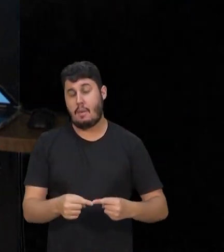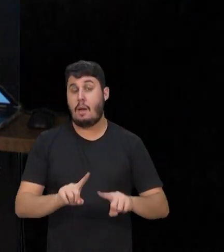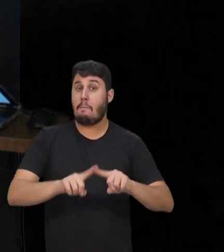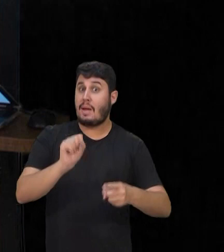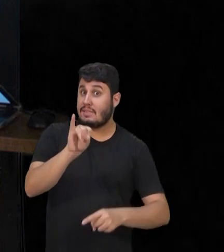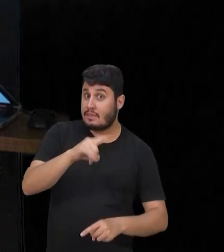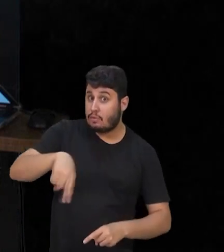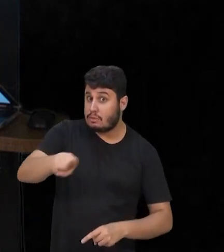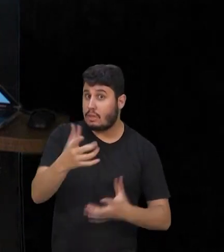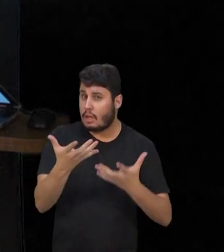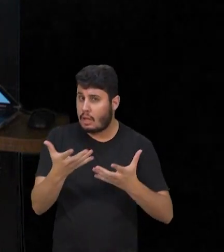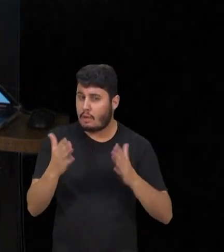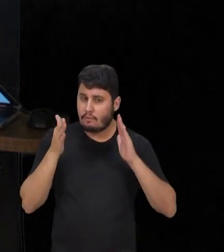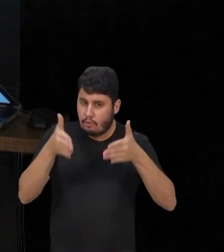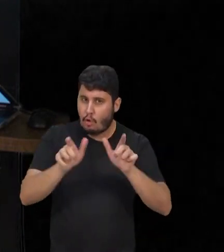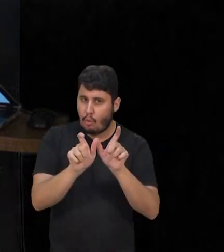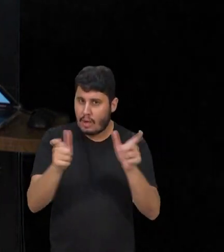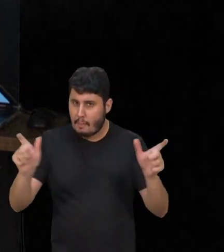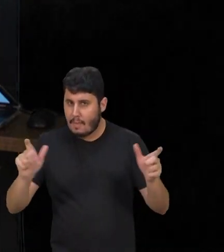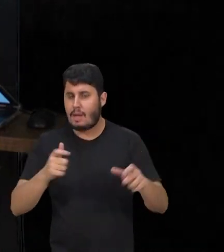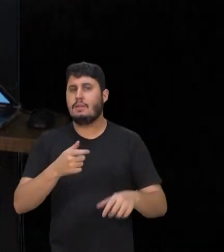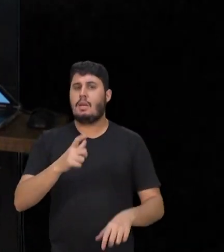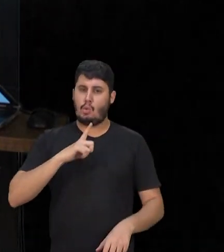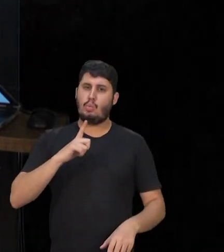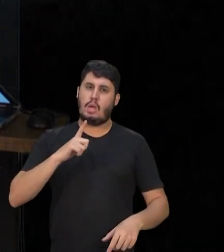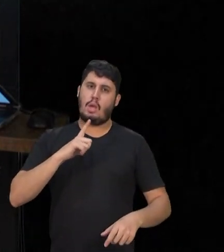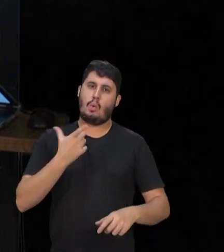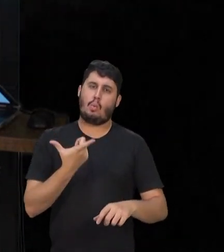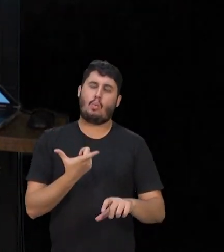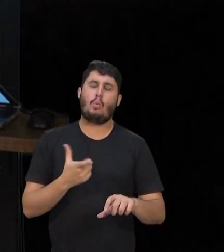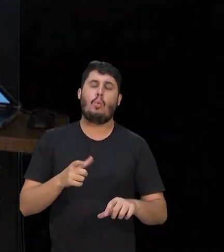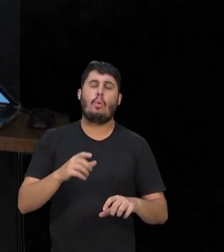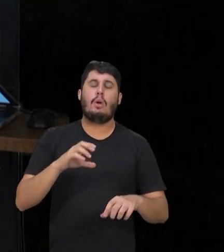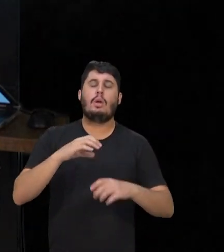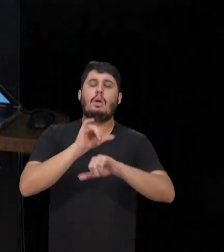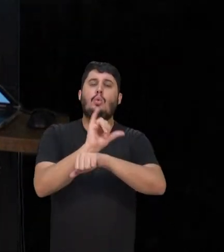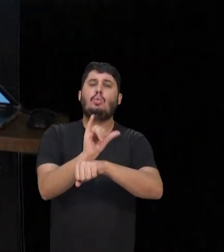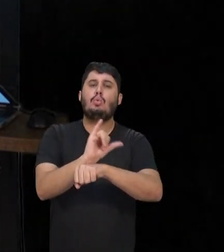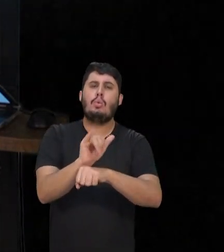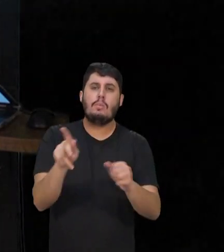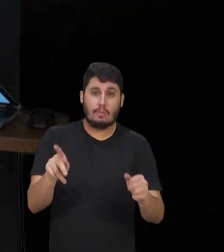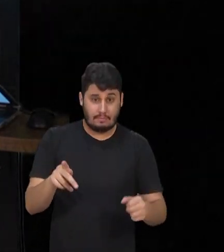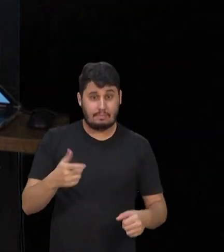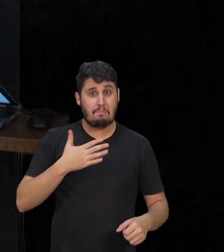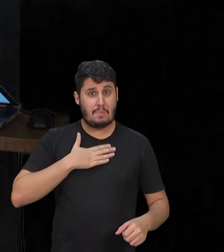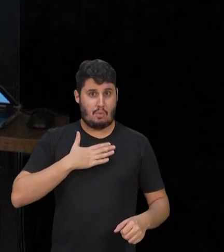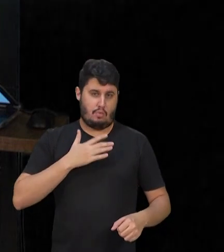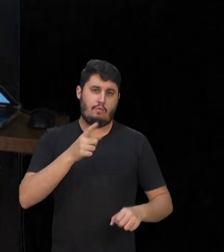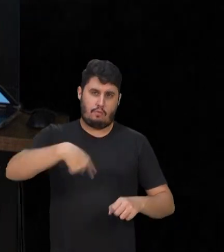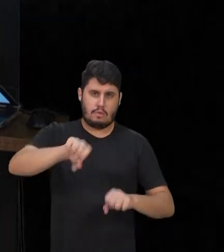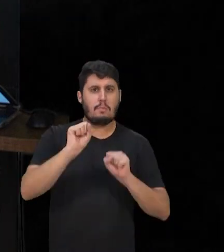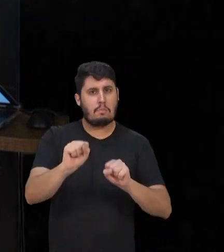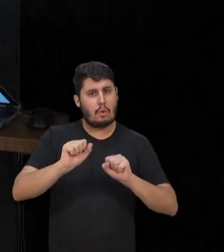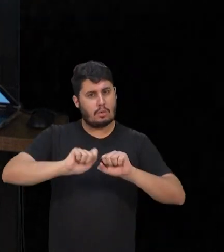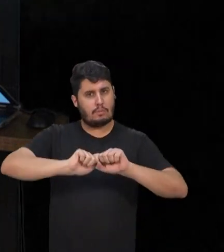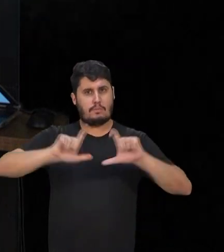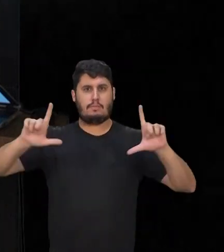no YouTube no qual eu gravo videoaulas de gramática de espanhol. Então vocês podem acompanhar através deste link aqui,